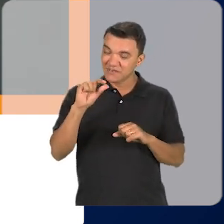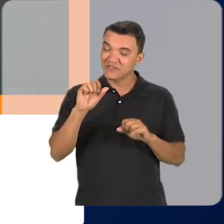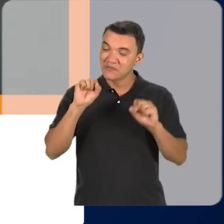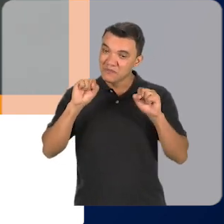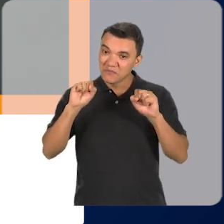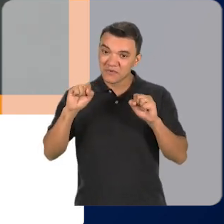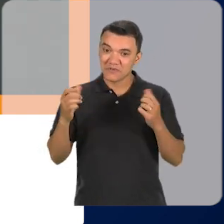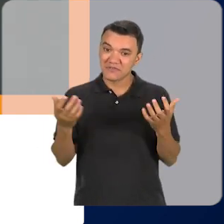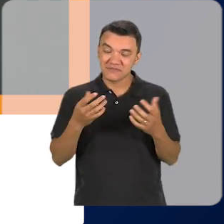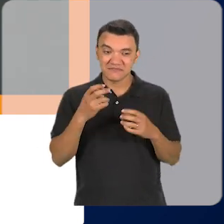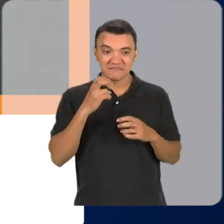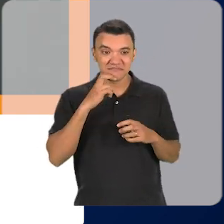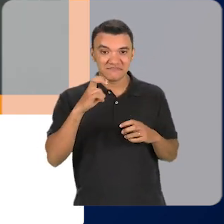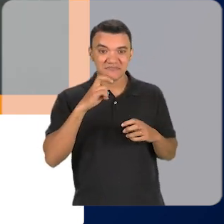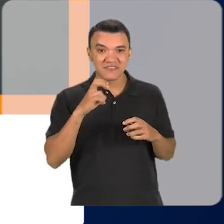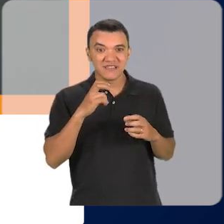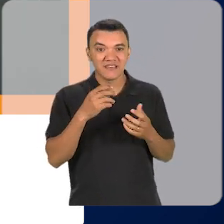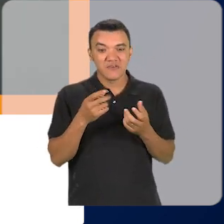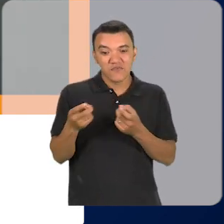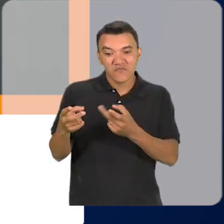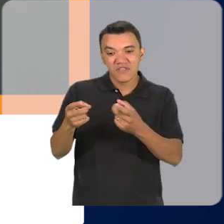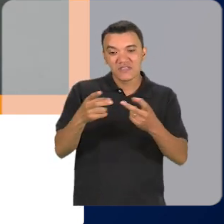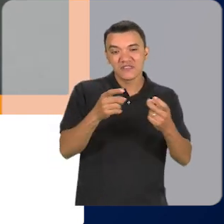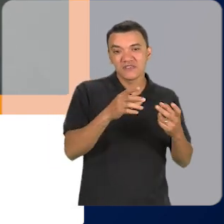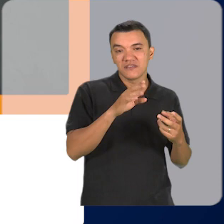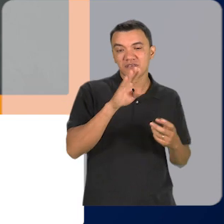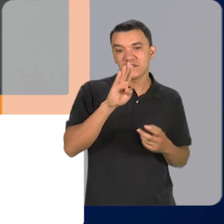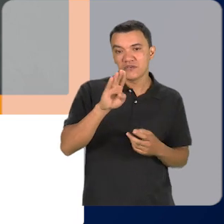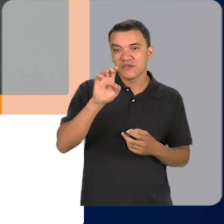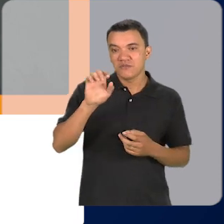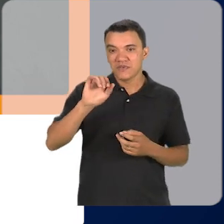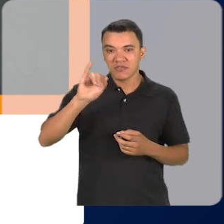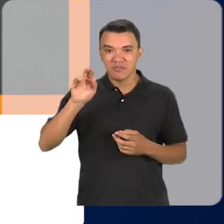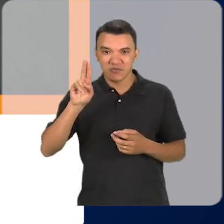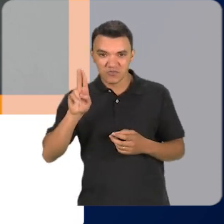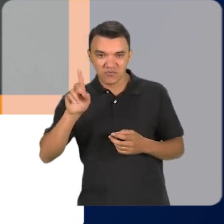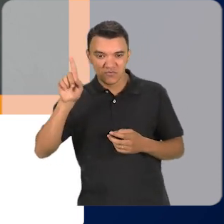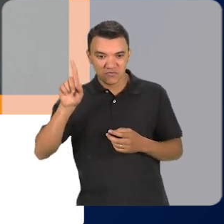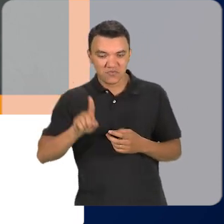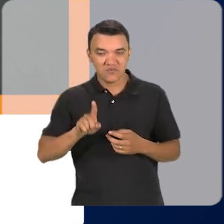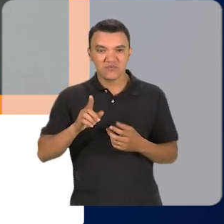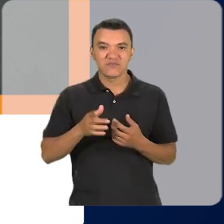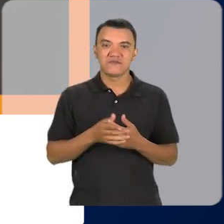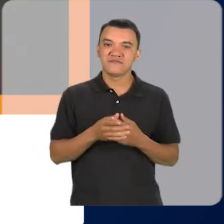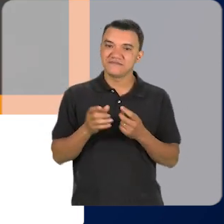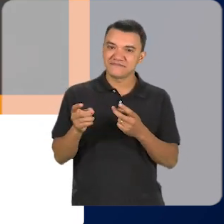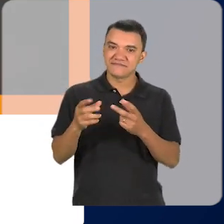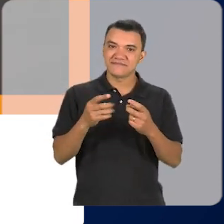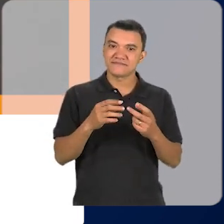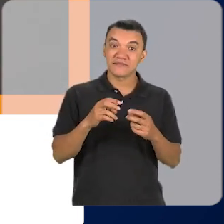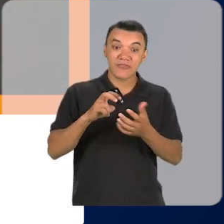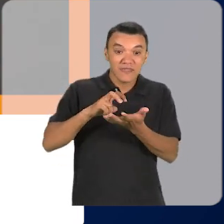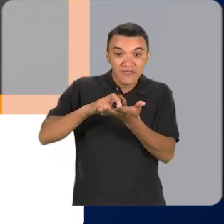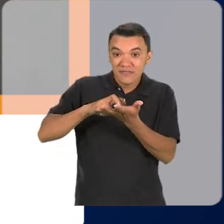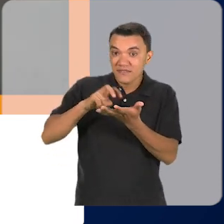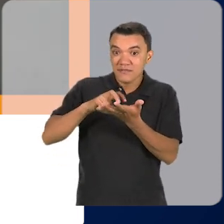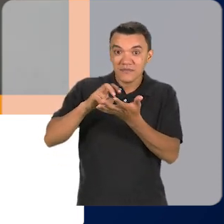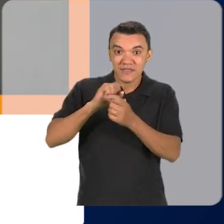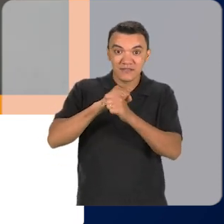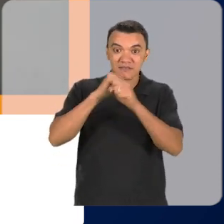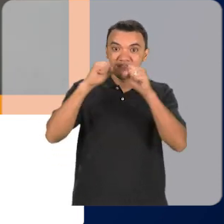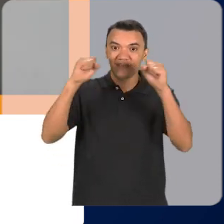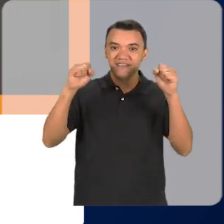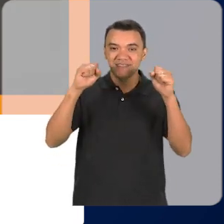que passa vendendo beiju. Então, aqui se amanhece com o pregão